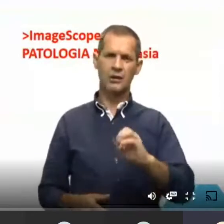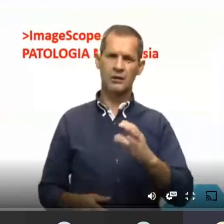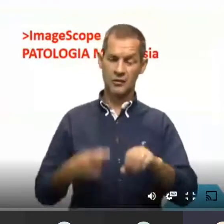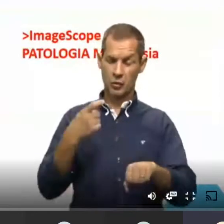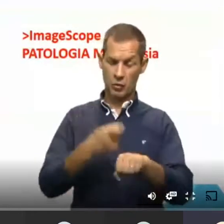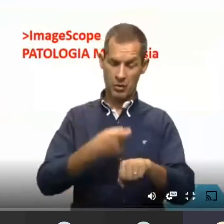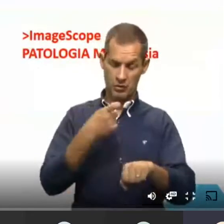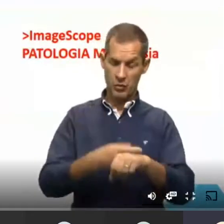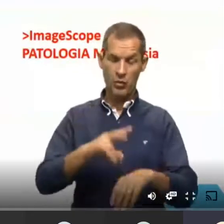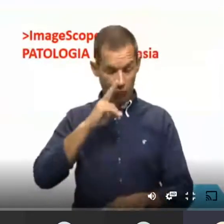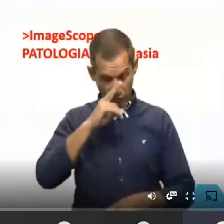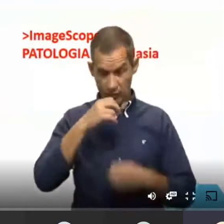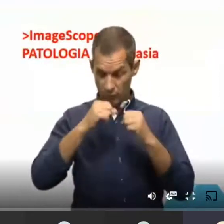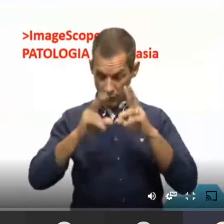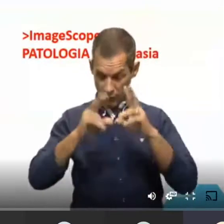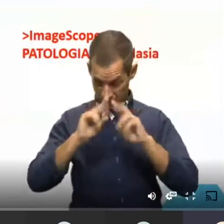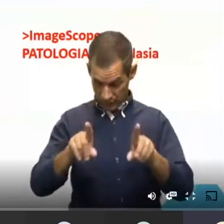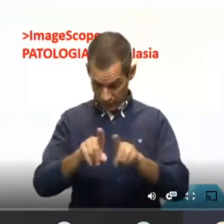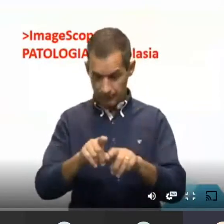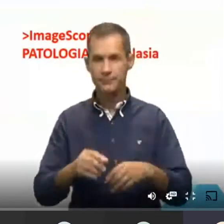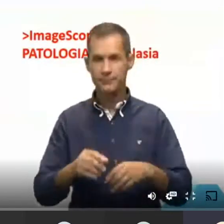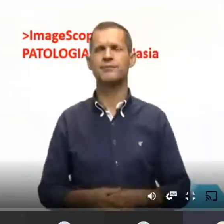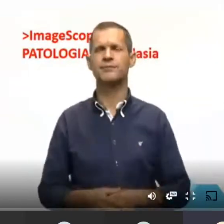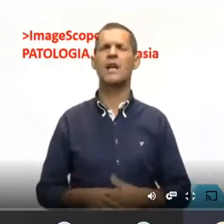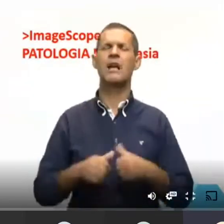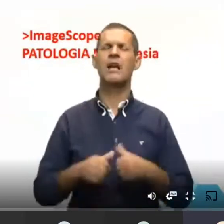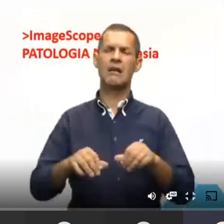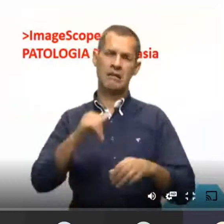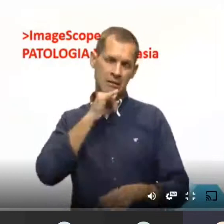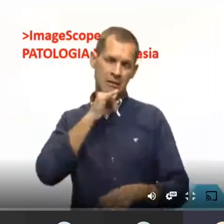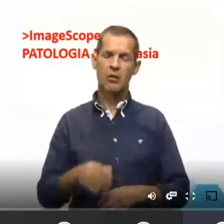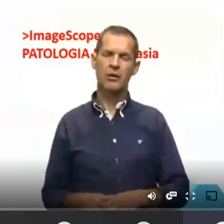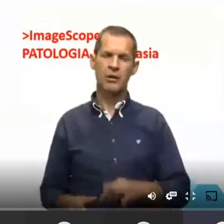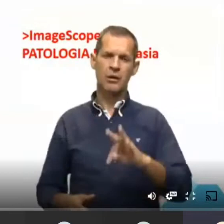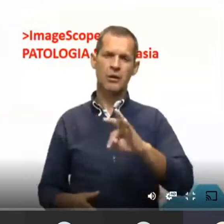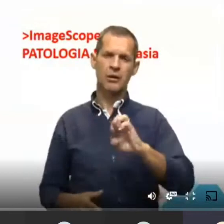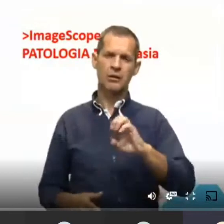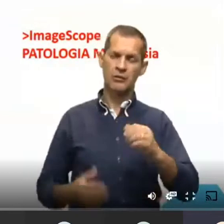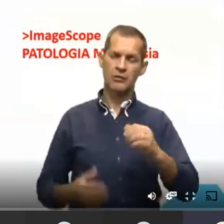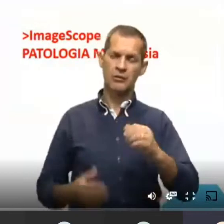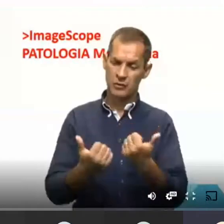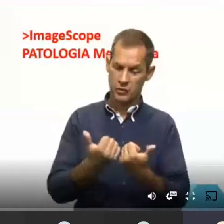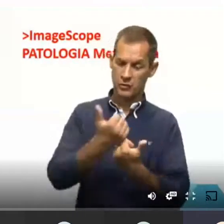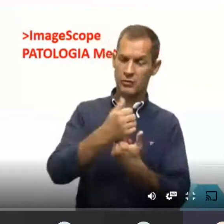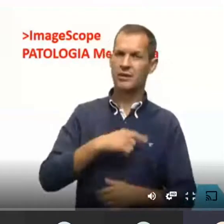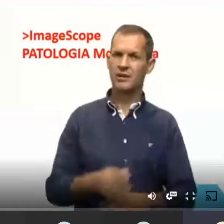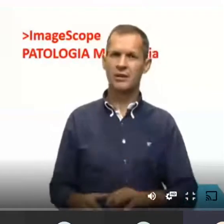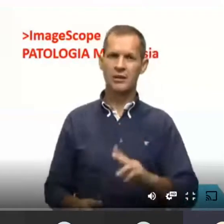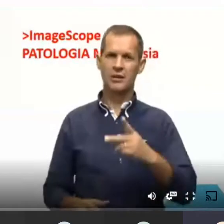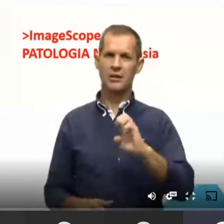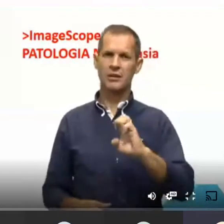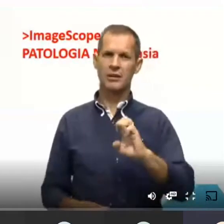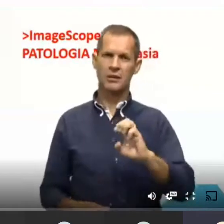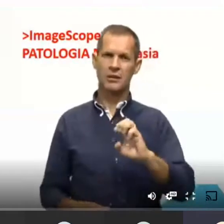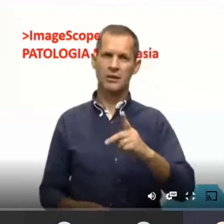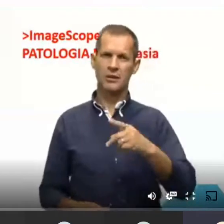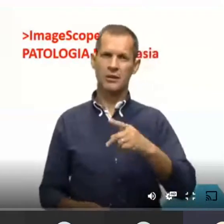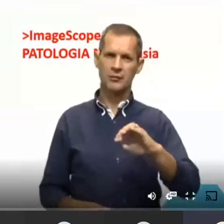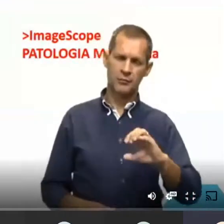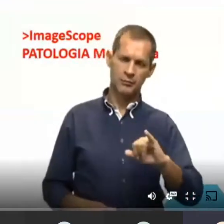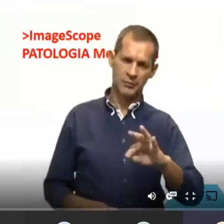mais resistente, né? Vocês podem observar aqui. E nesse caso, o tecido que houve a substituição chama epitélio